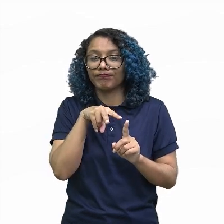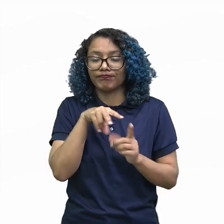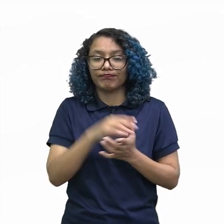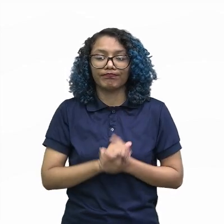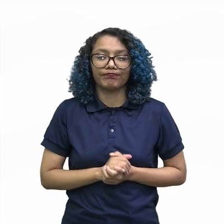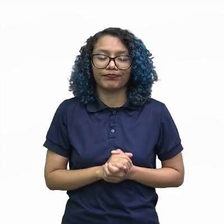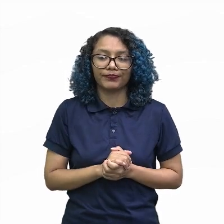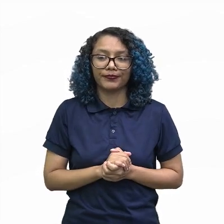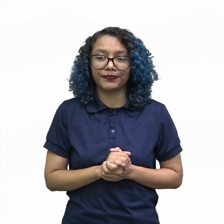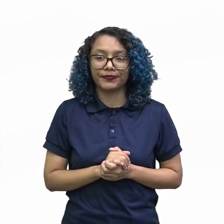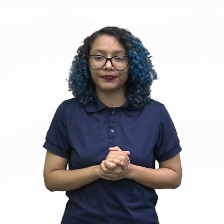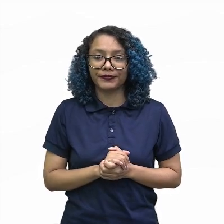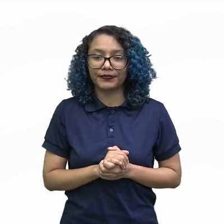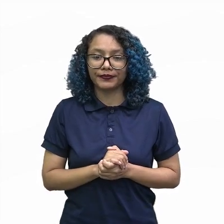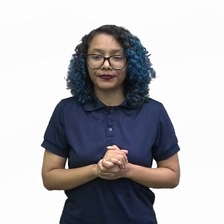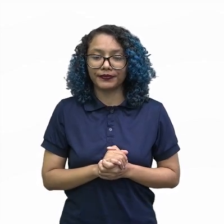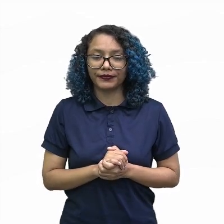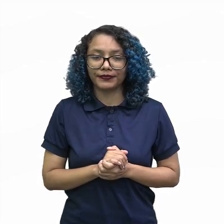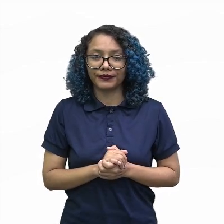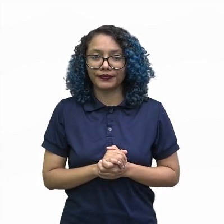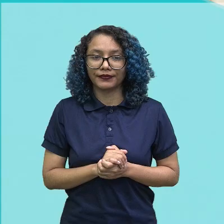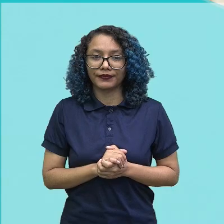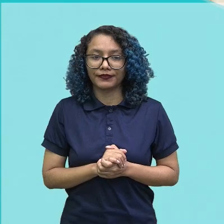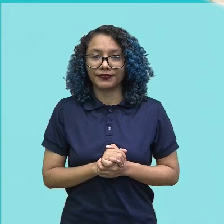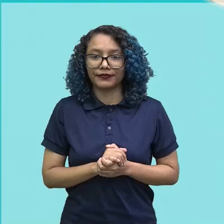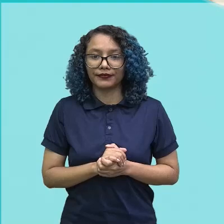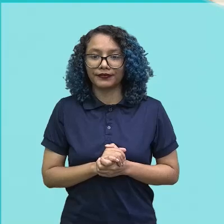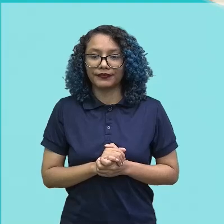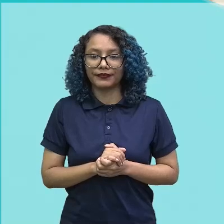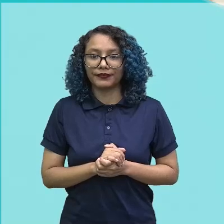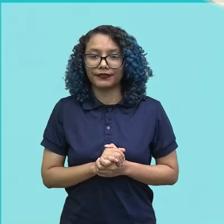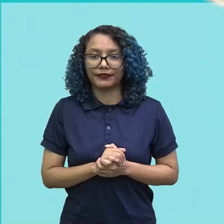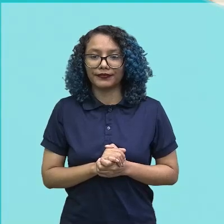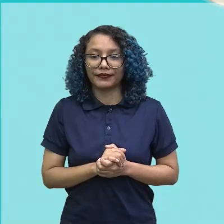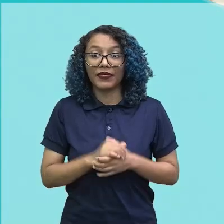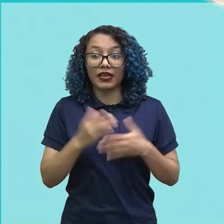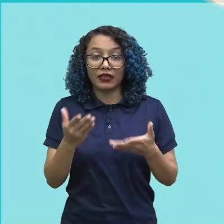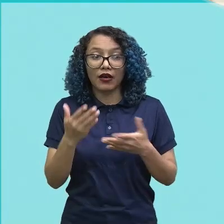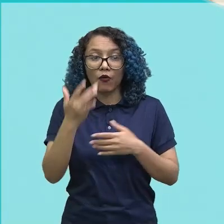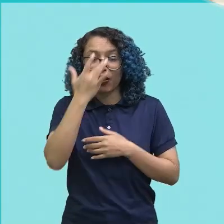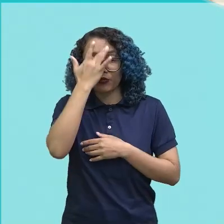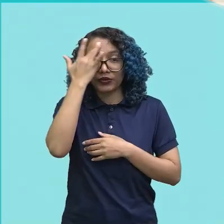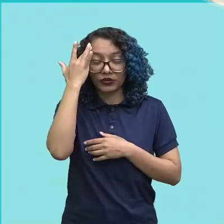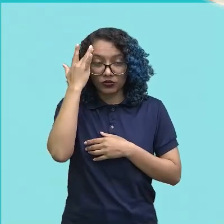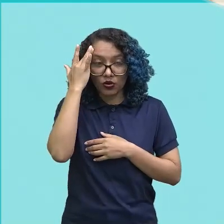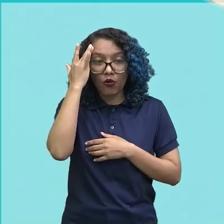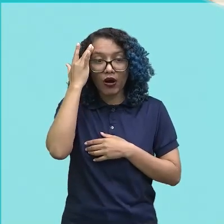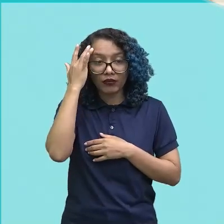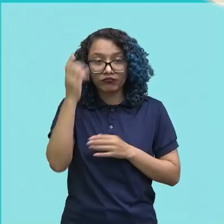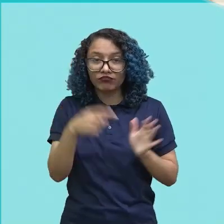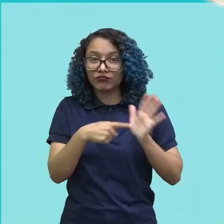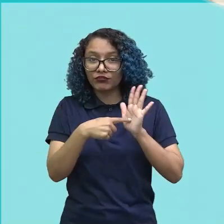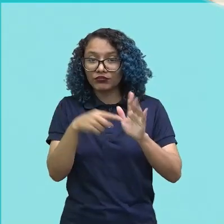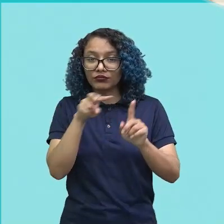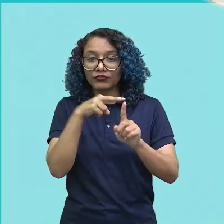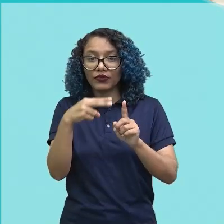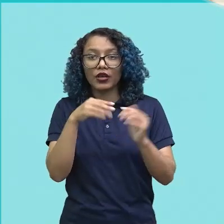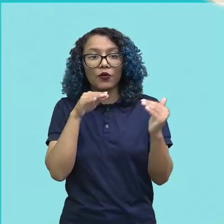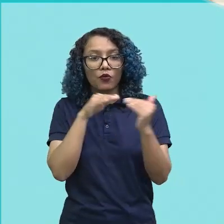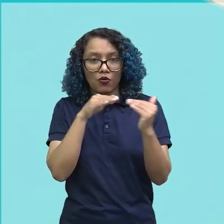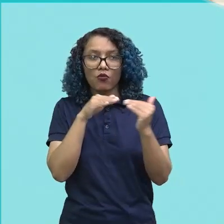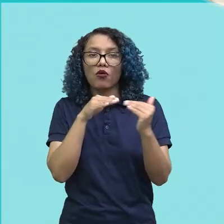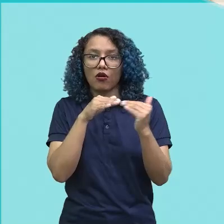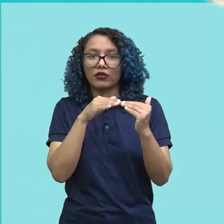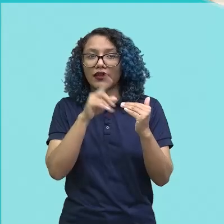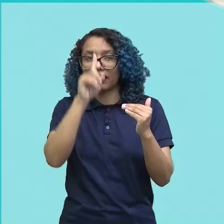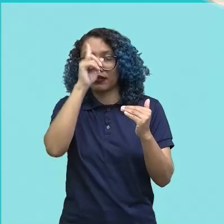vista. Então, observem que a pessoa que apresentou esse ponto de vista, ela concordou com essa